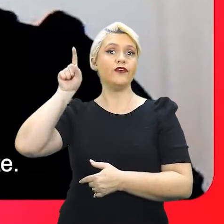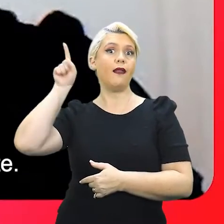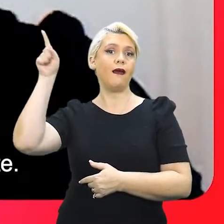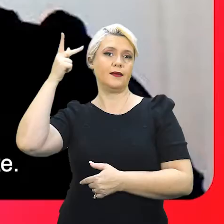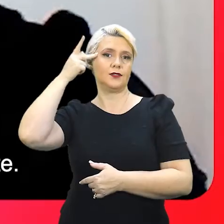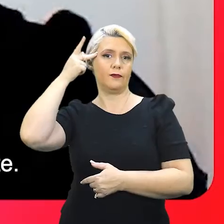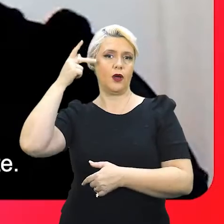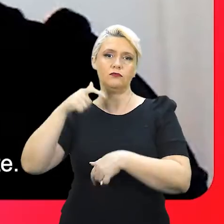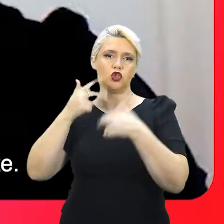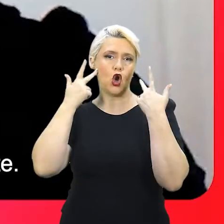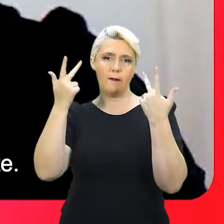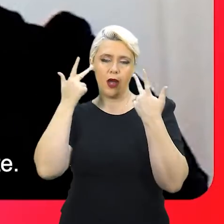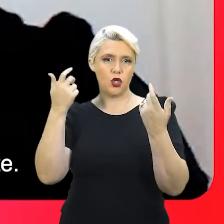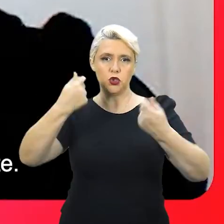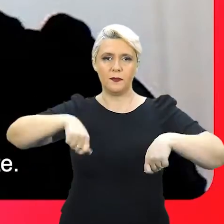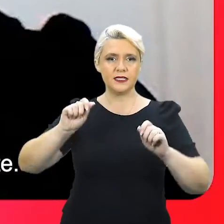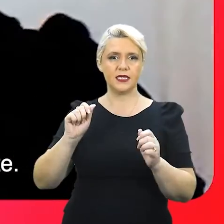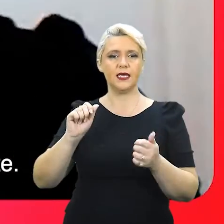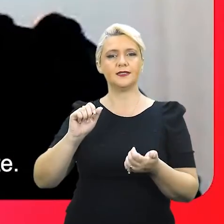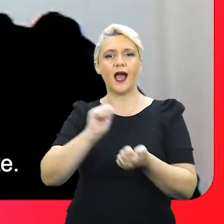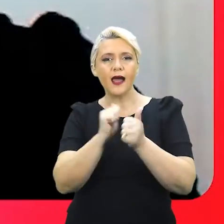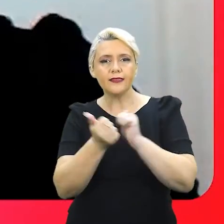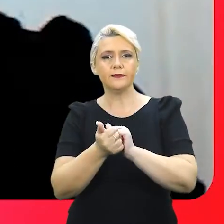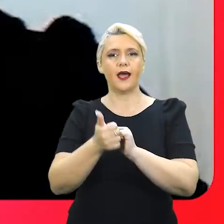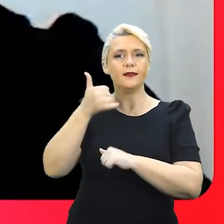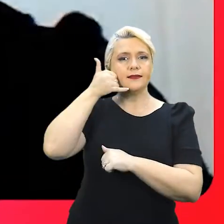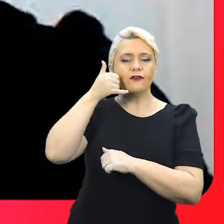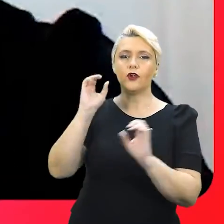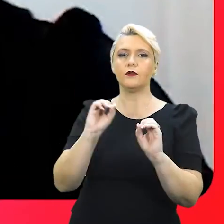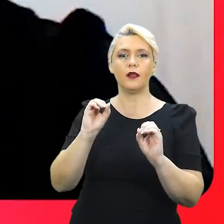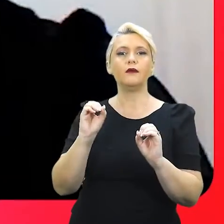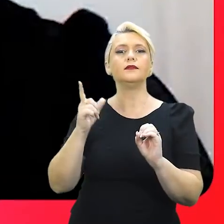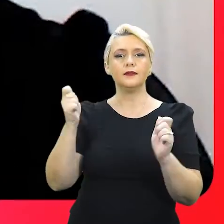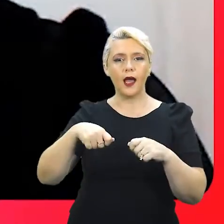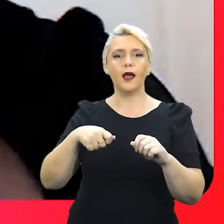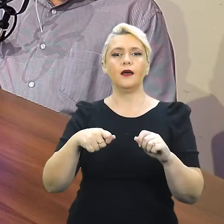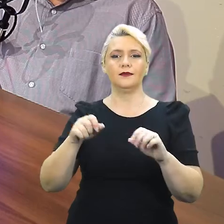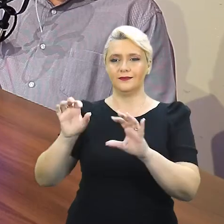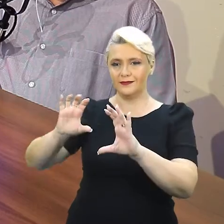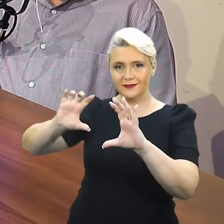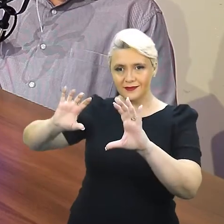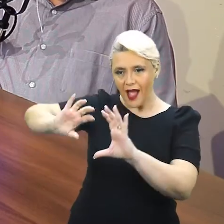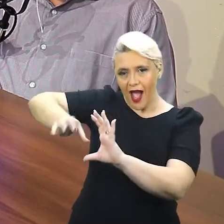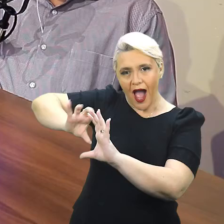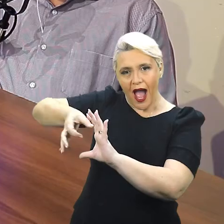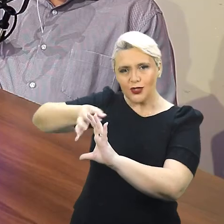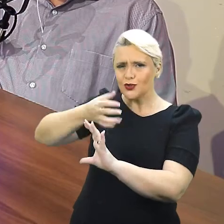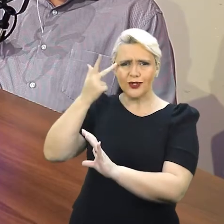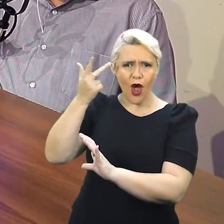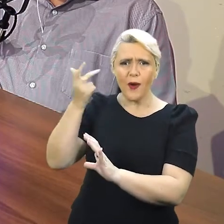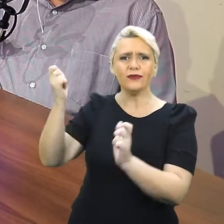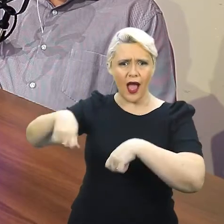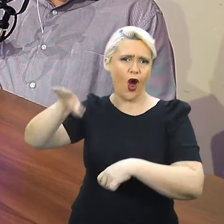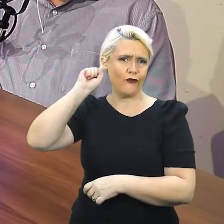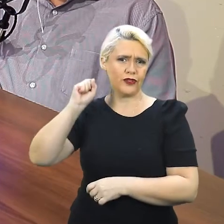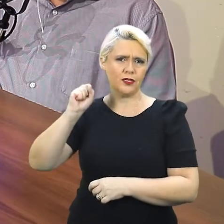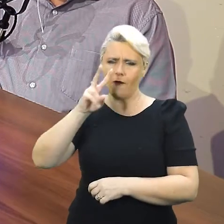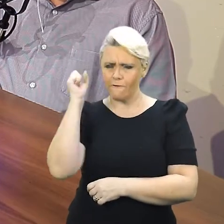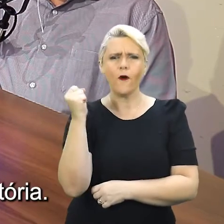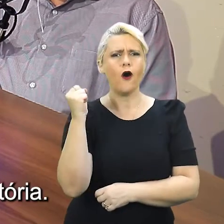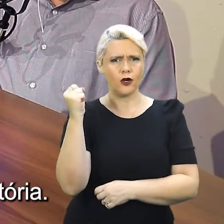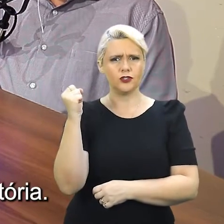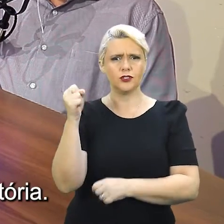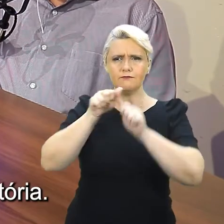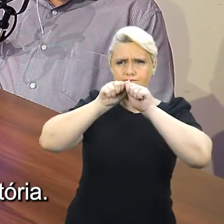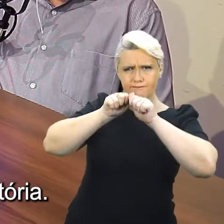ouviam a emissora normalmente, né? Não precisava de usar telefone, o retorno era pelo próprio radinho de pilha, pelo rádio normal. Uma